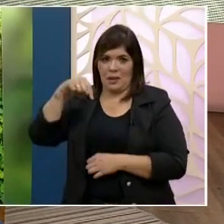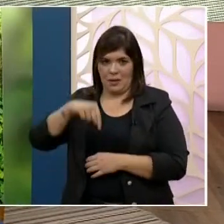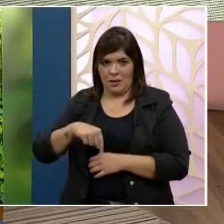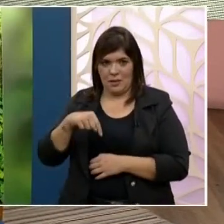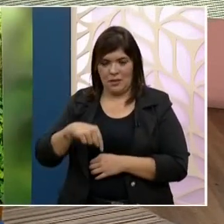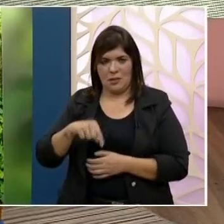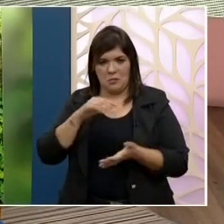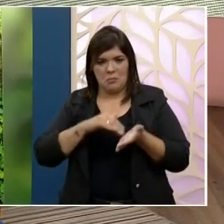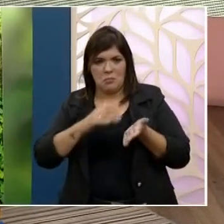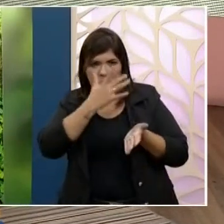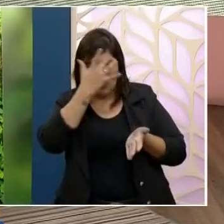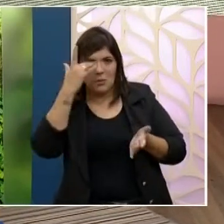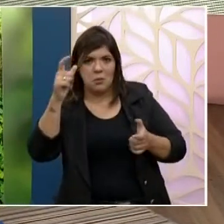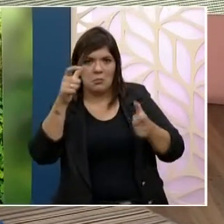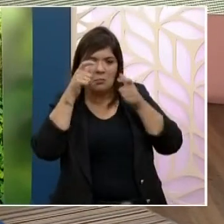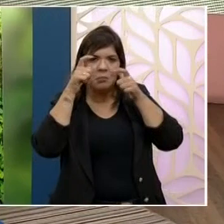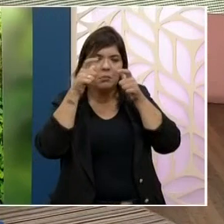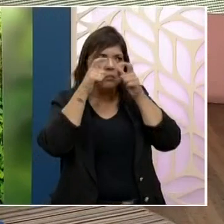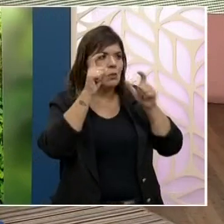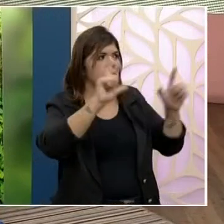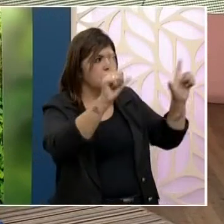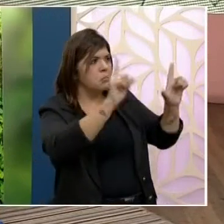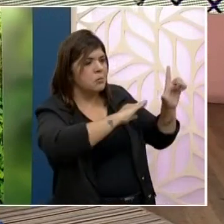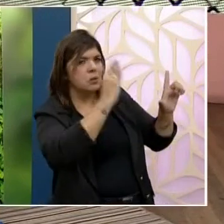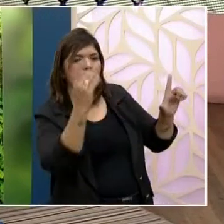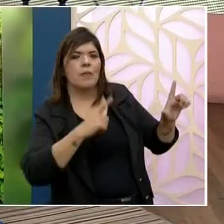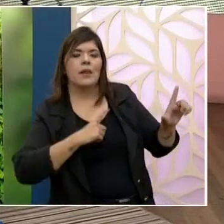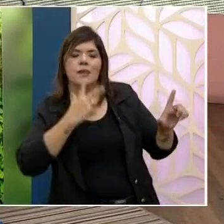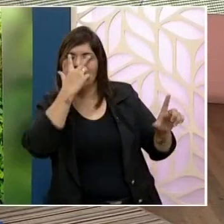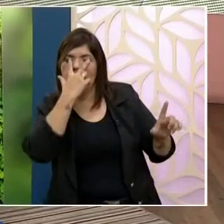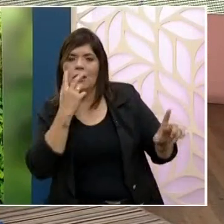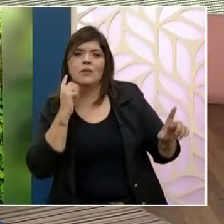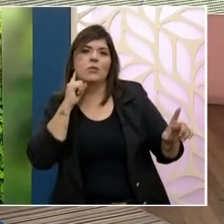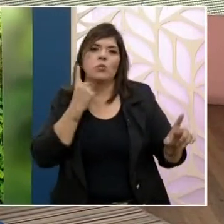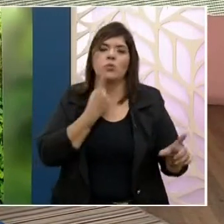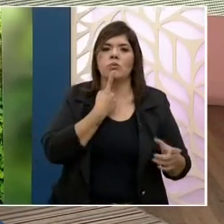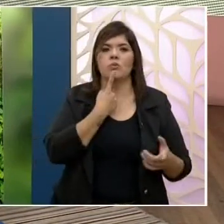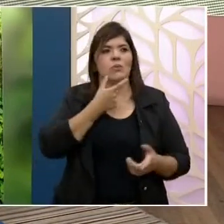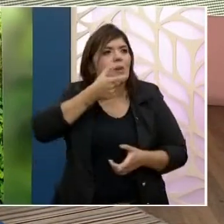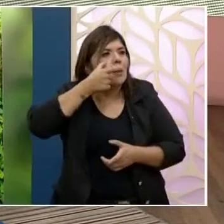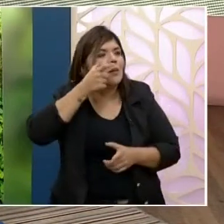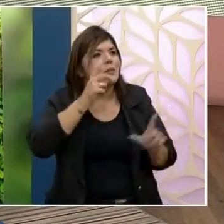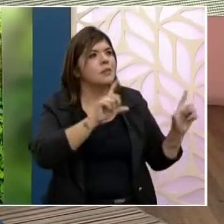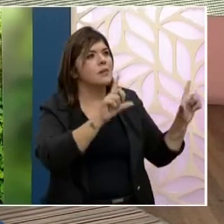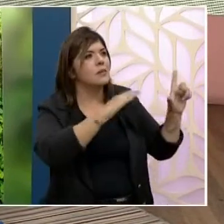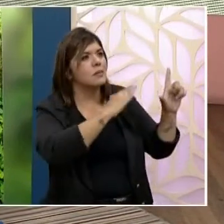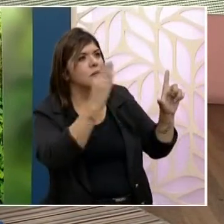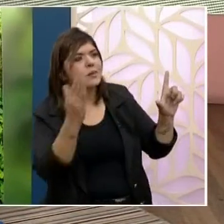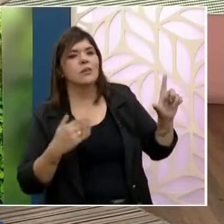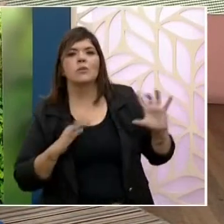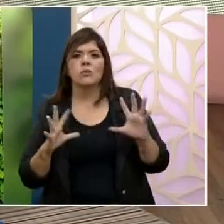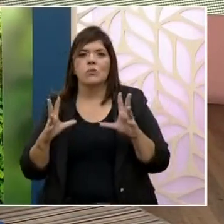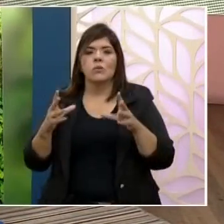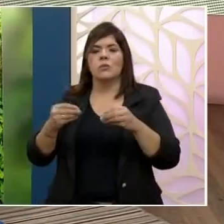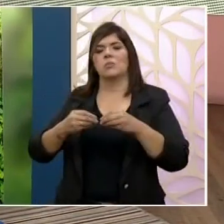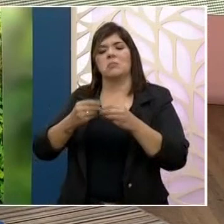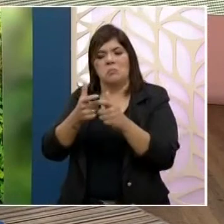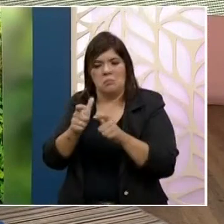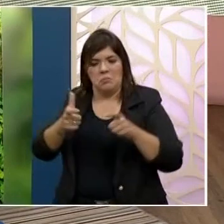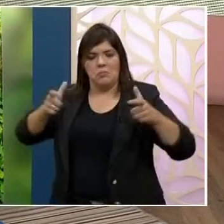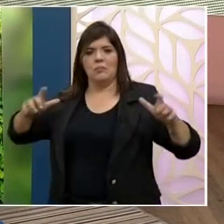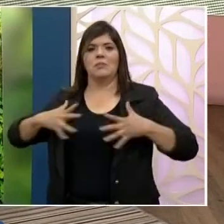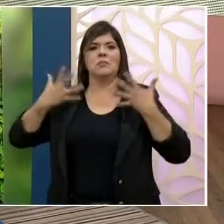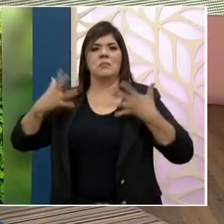gente tem várias pessoas que assistem. Tem Sim. surdos, temos cegos. E é essa coisa da gente fazer tudo com mais expansão, com